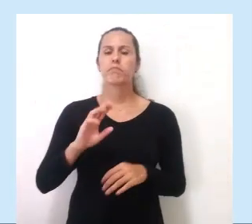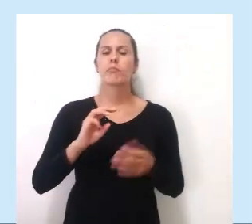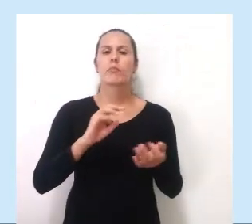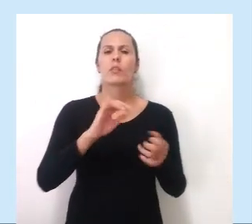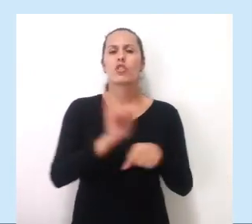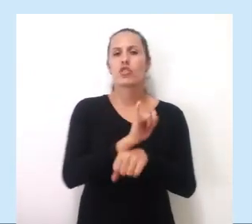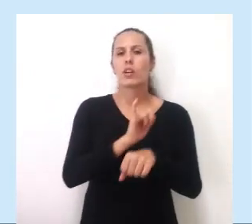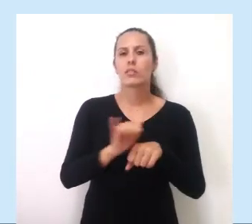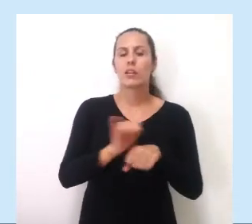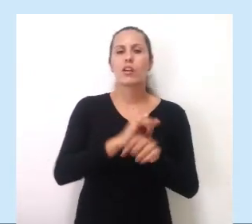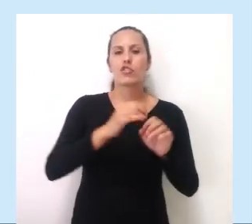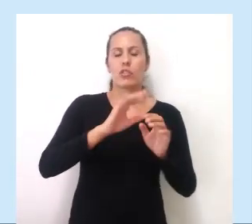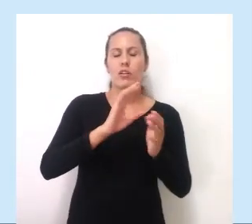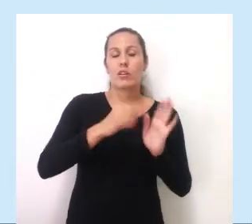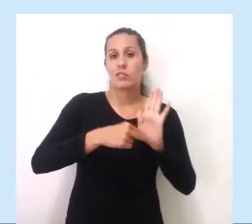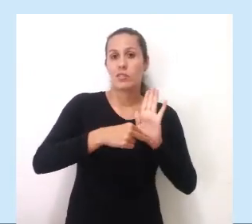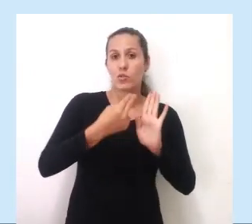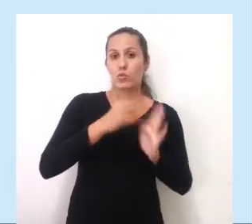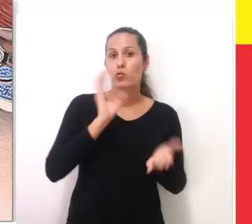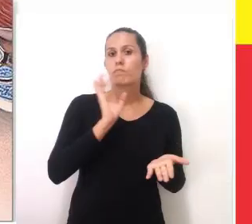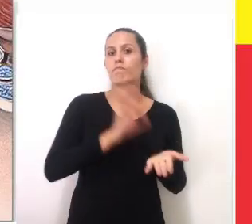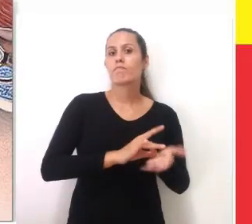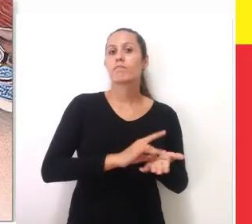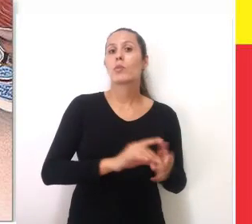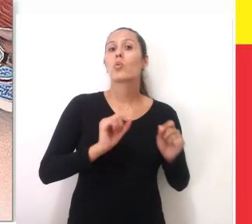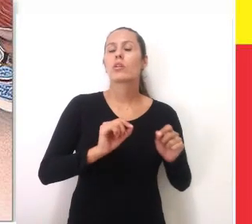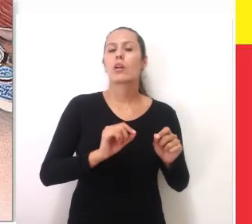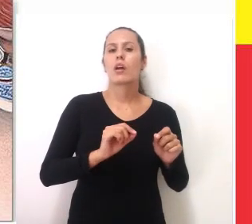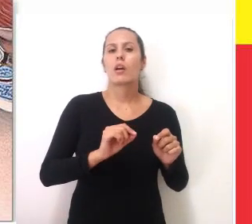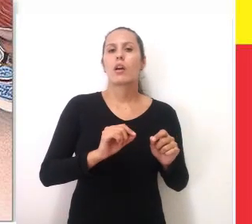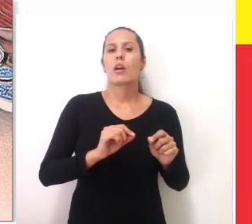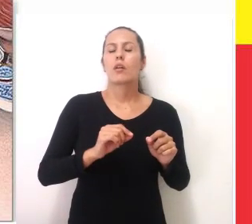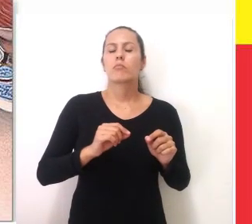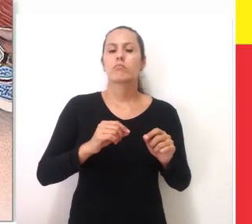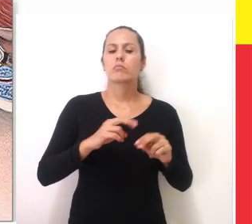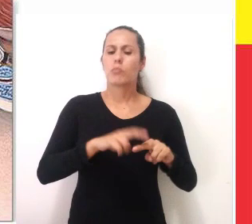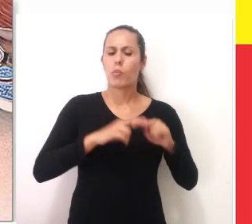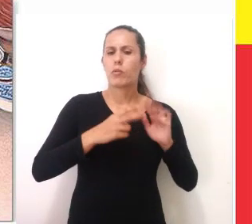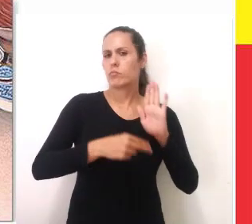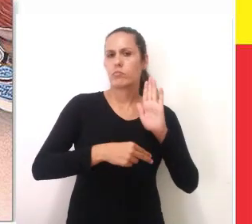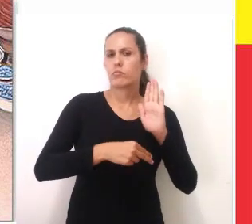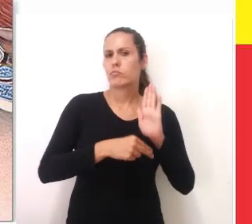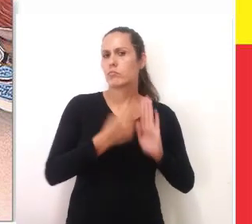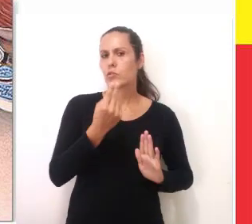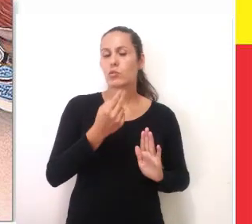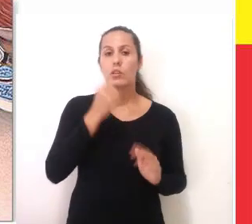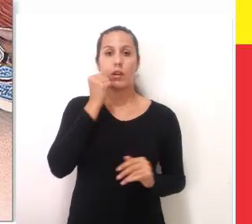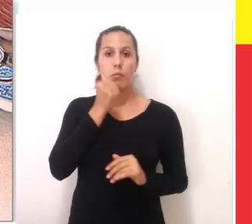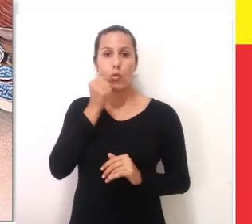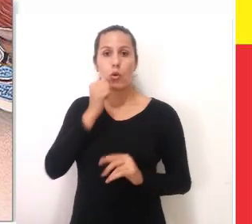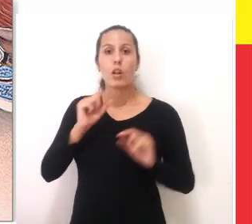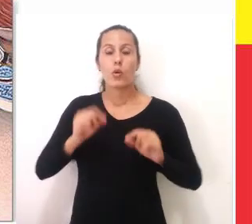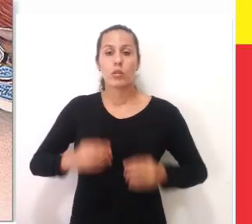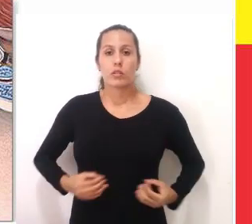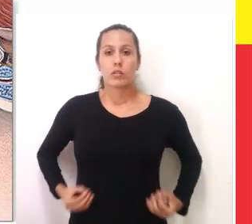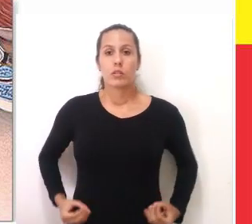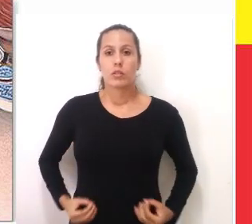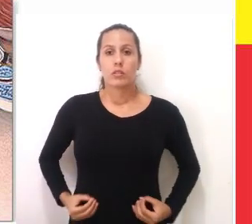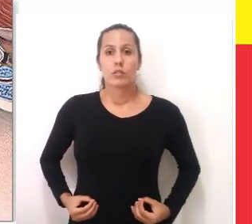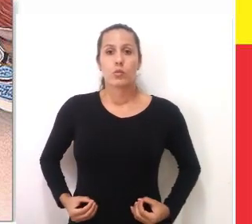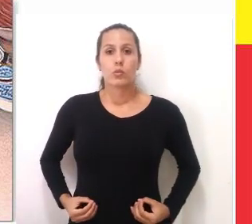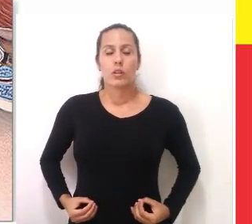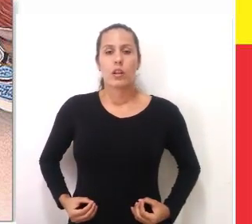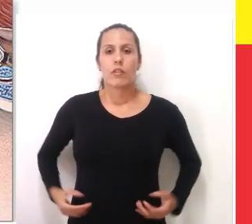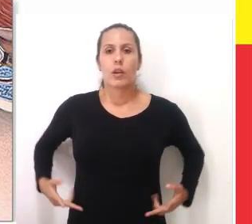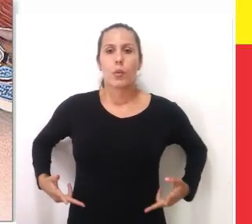é um método cirúrgico ou definitivo? Nada mais é que intervenções cirúrgicas. Nas mulheres,